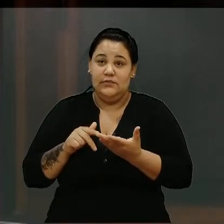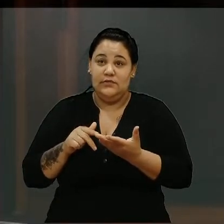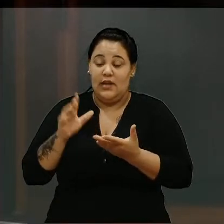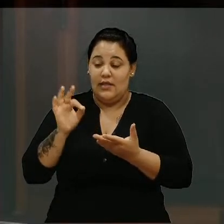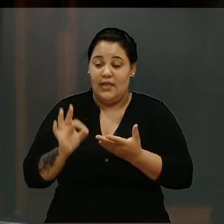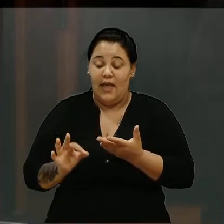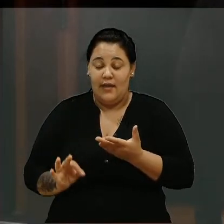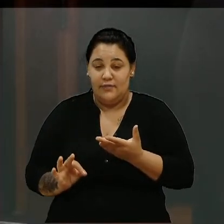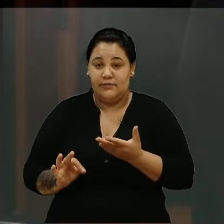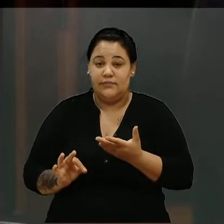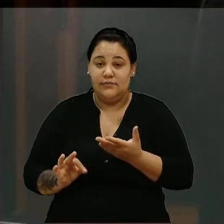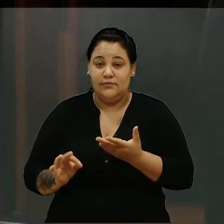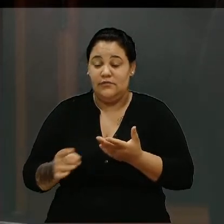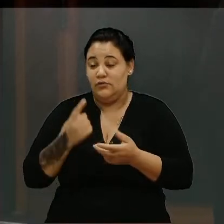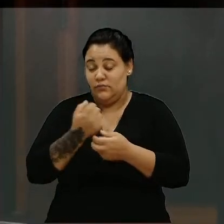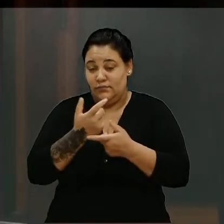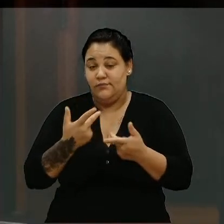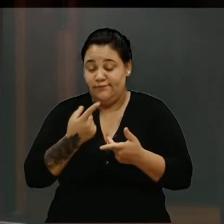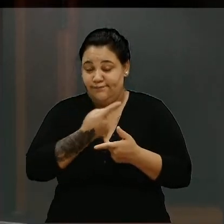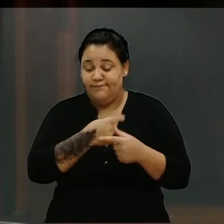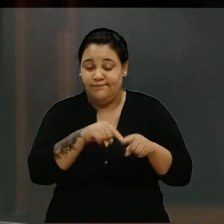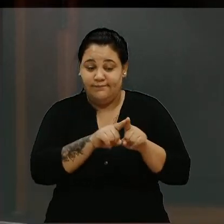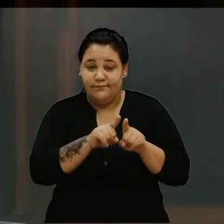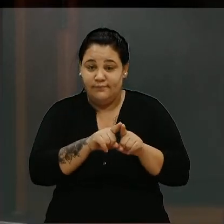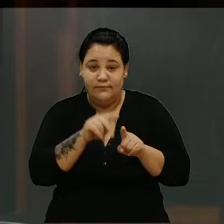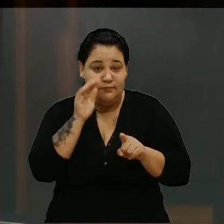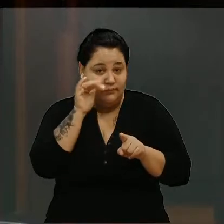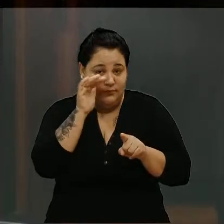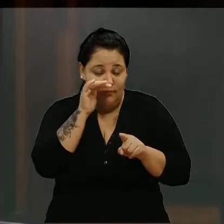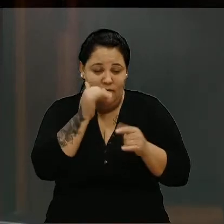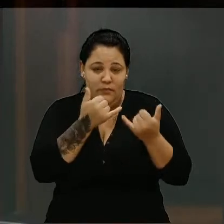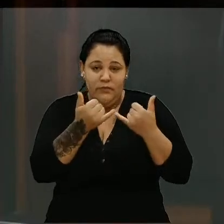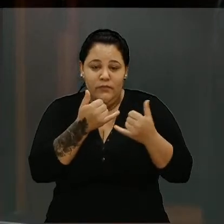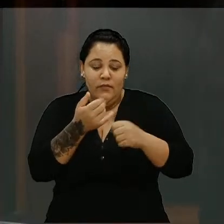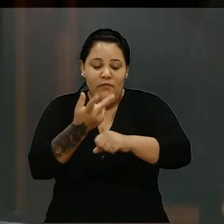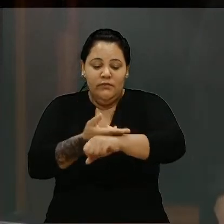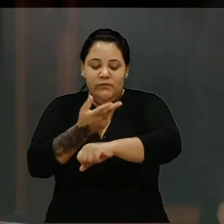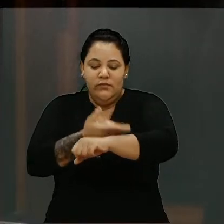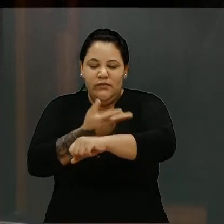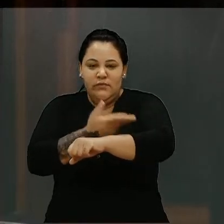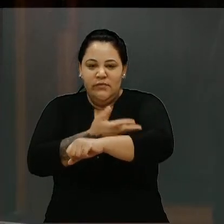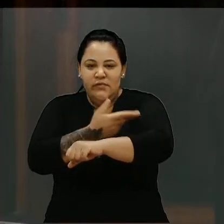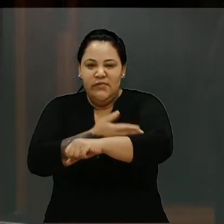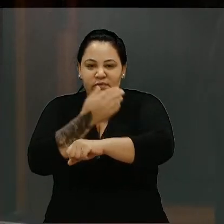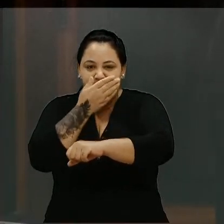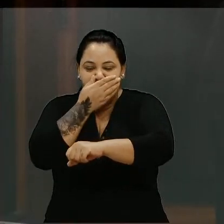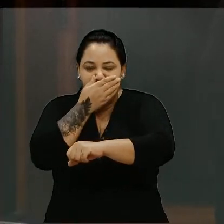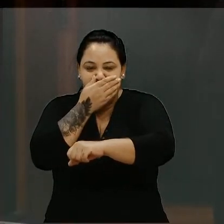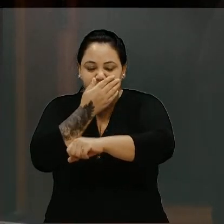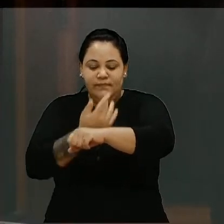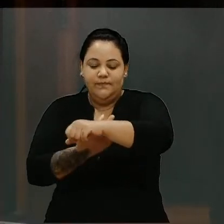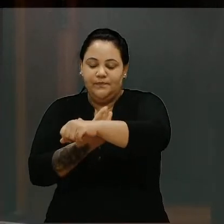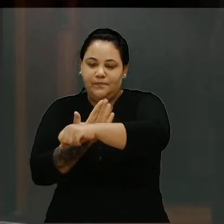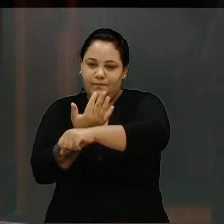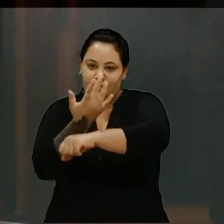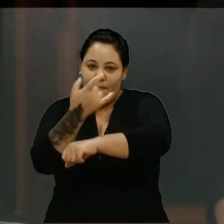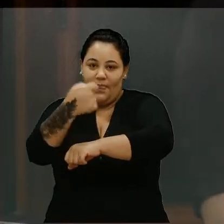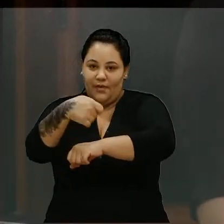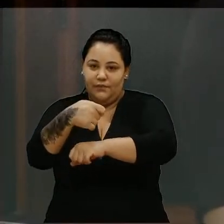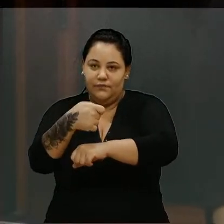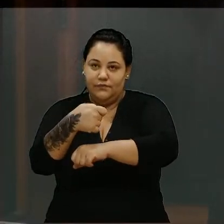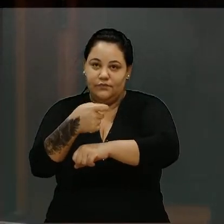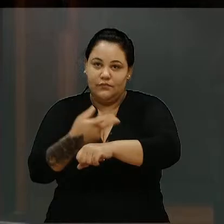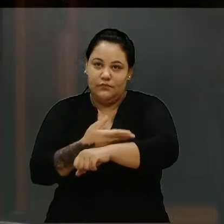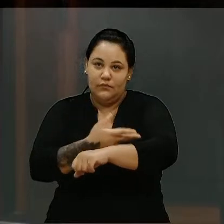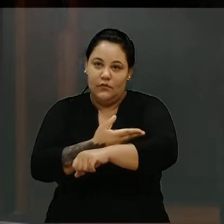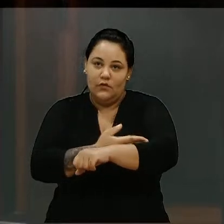coisas, e uma delas, por exemplo, se a gente for pegar a questão da capina, né, a grama que precisa ser cortada, por exemplo, nos bairros, ela tem